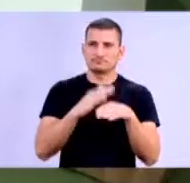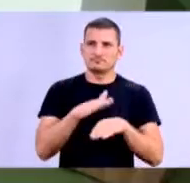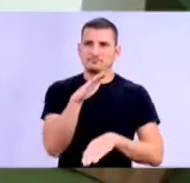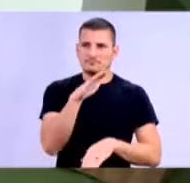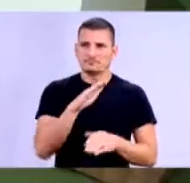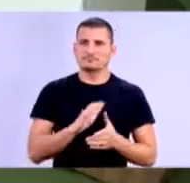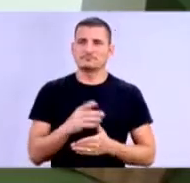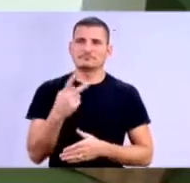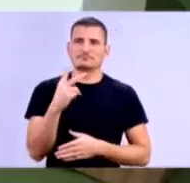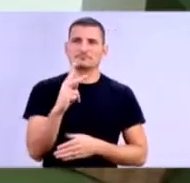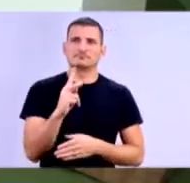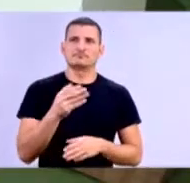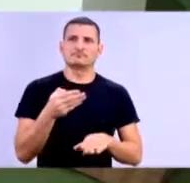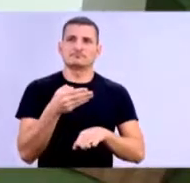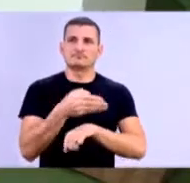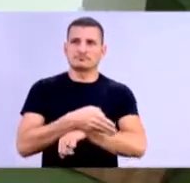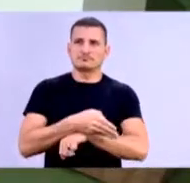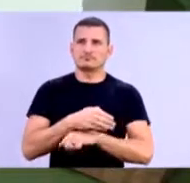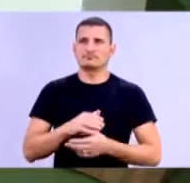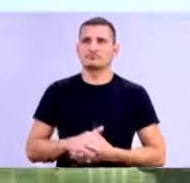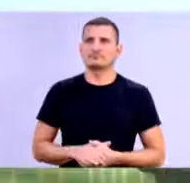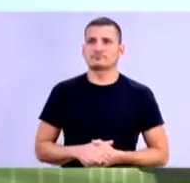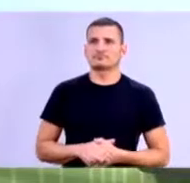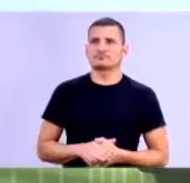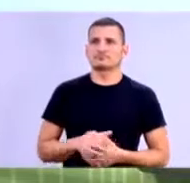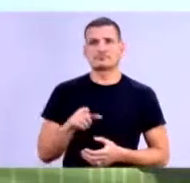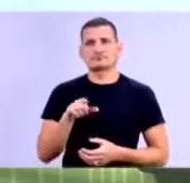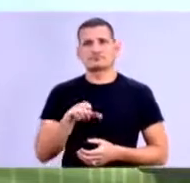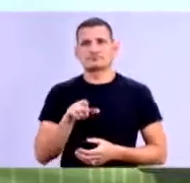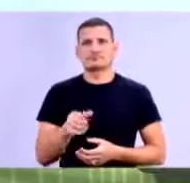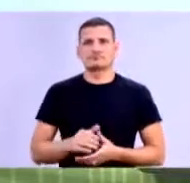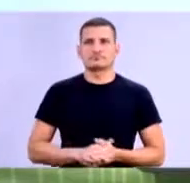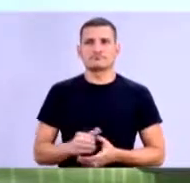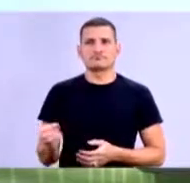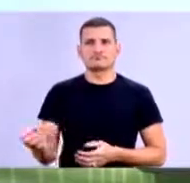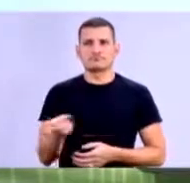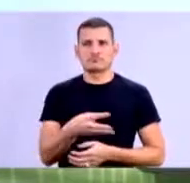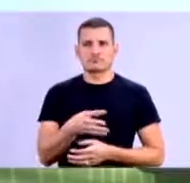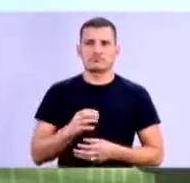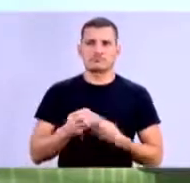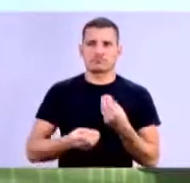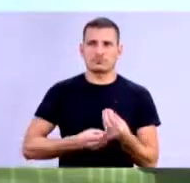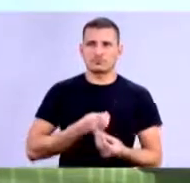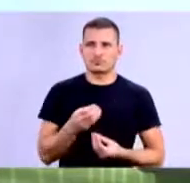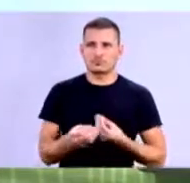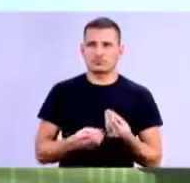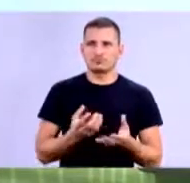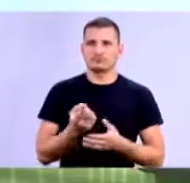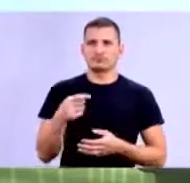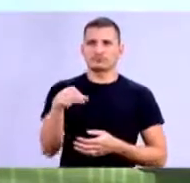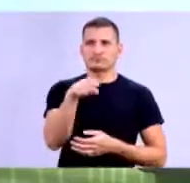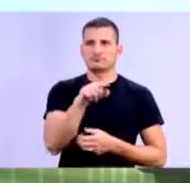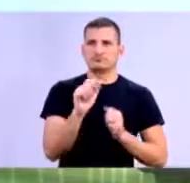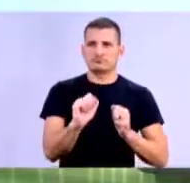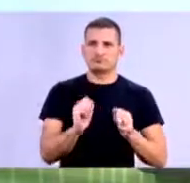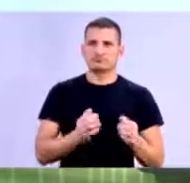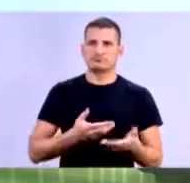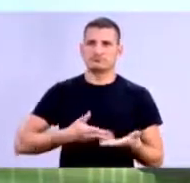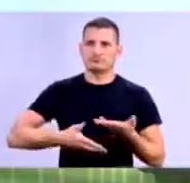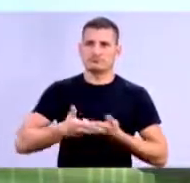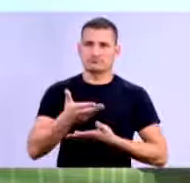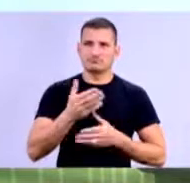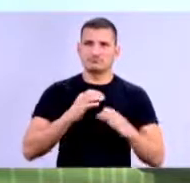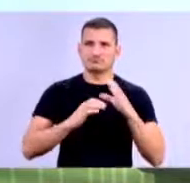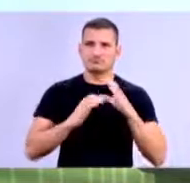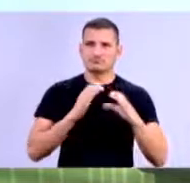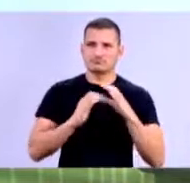com a sua participação. Isso, é uma nova forma, né, um acréscimo aí para você poder interagir e